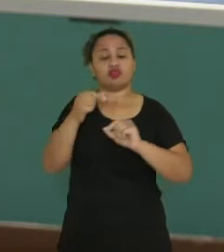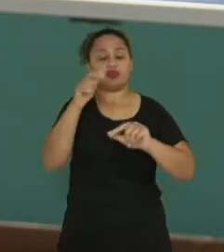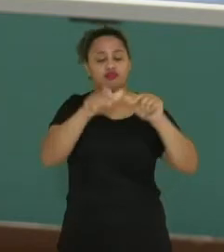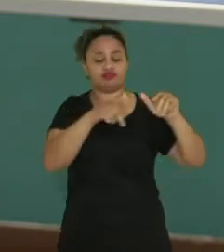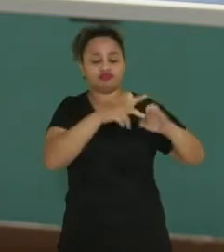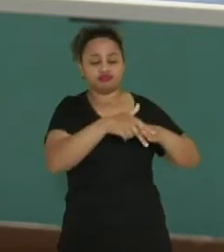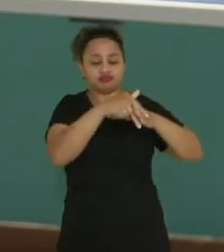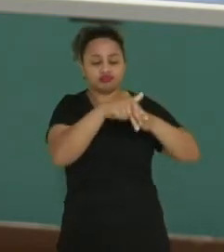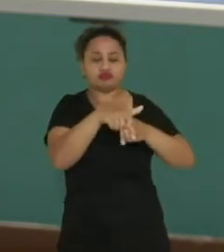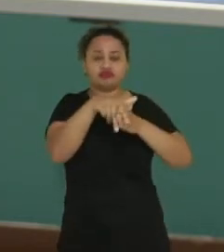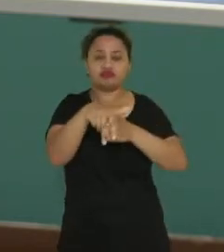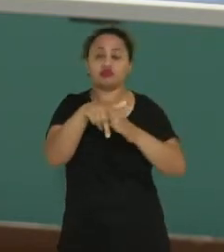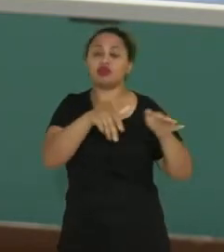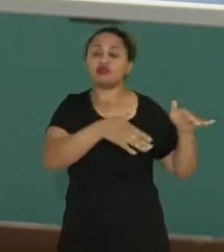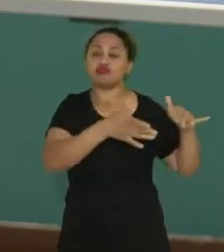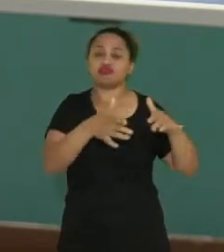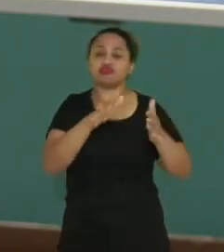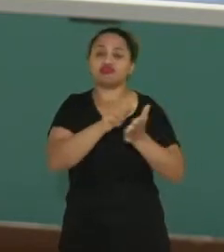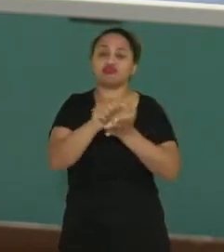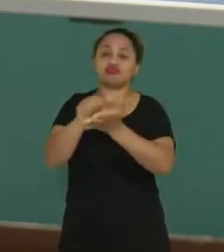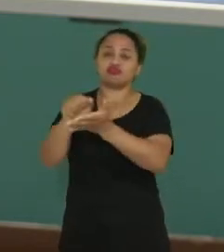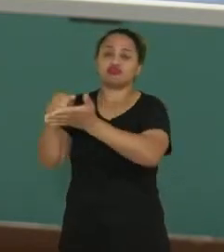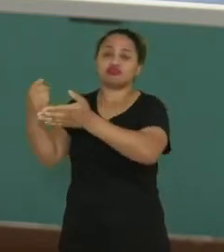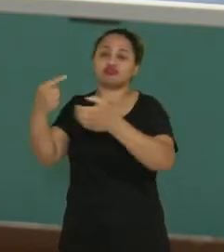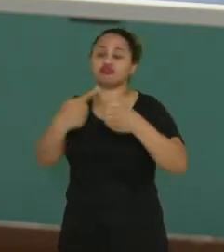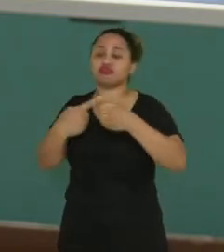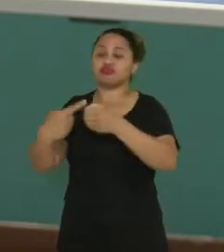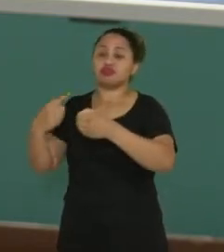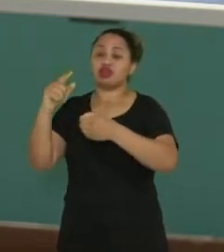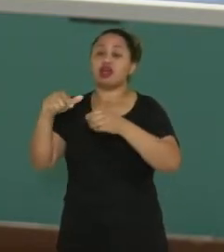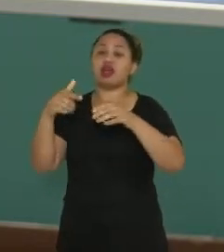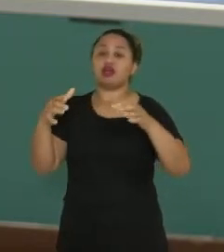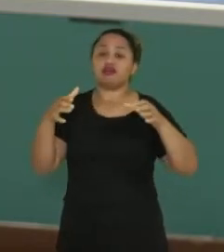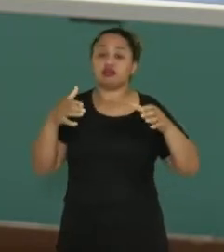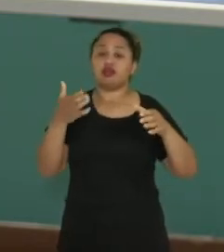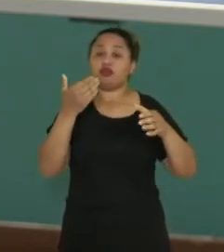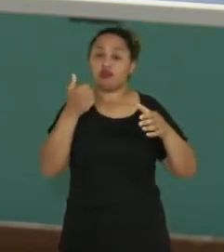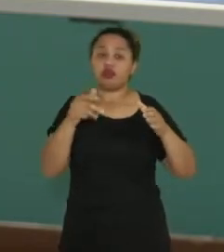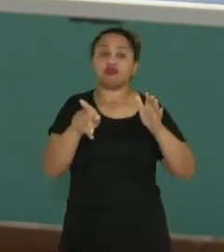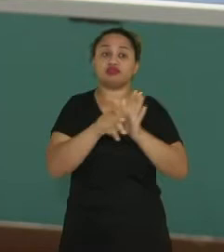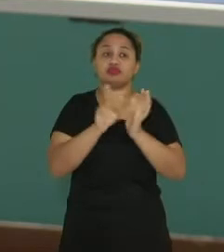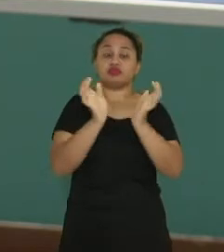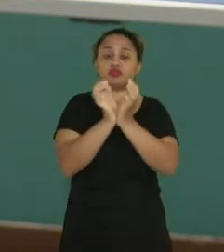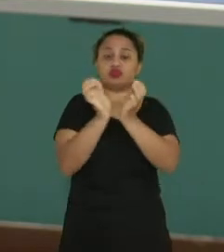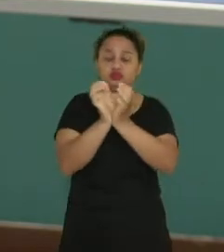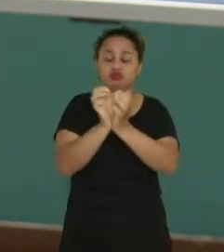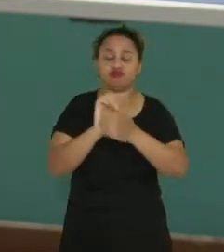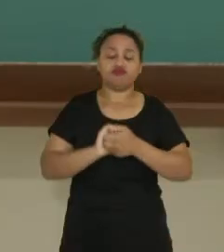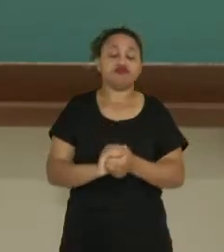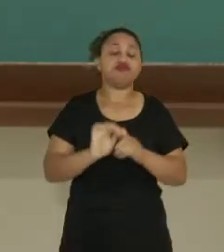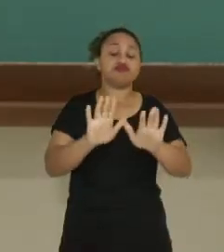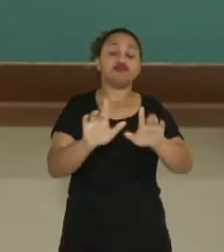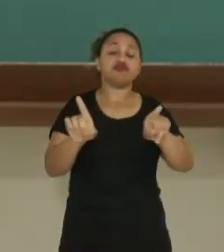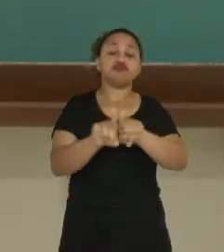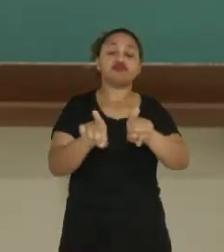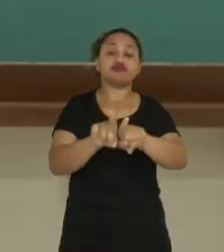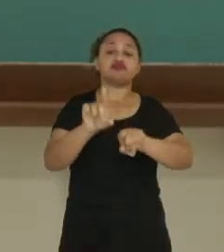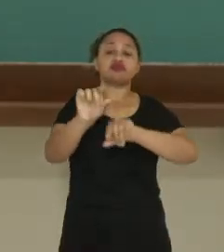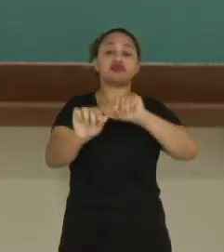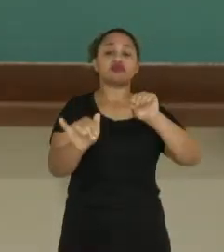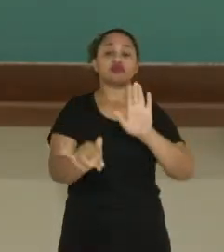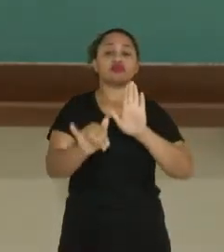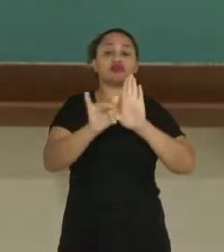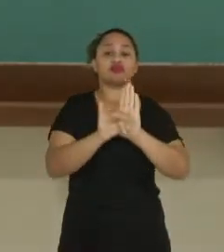colonizando o Paraná, e um dos pratos típicos, né, do movimento tropeiro. E a identidade do Paraná. Pessoal, quando a gente fala